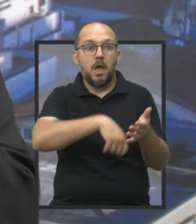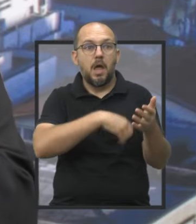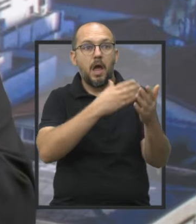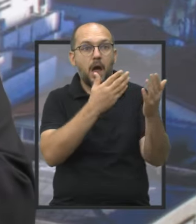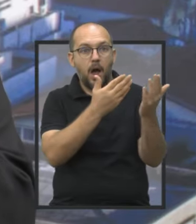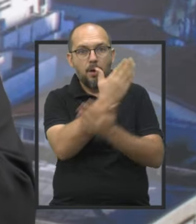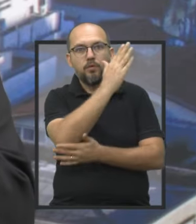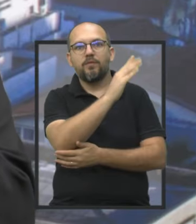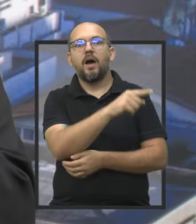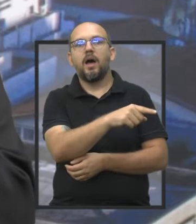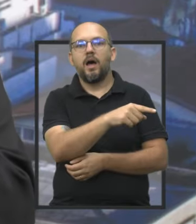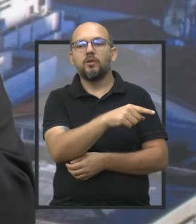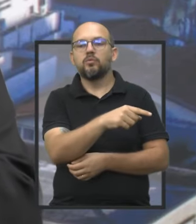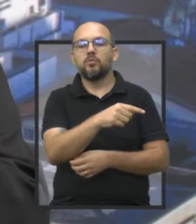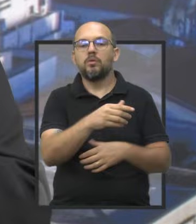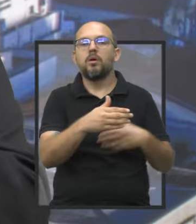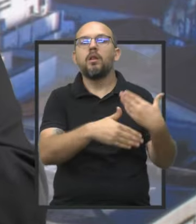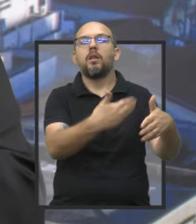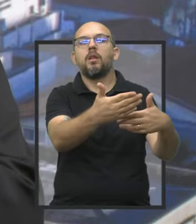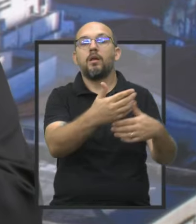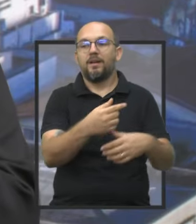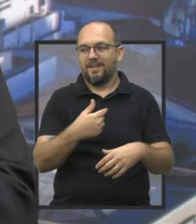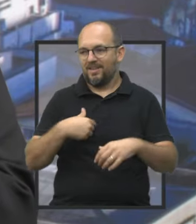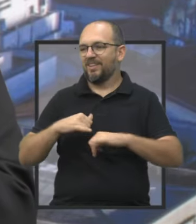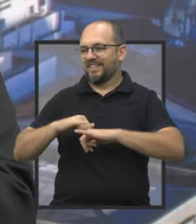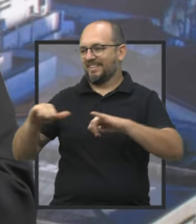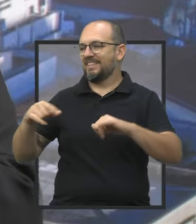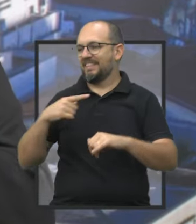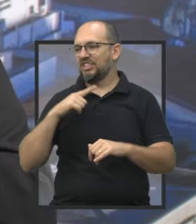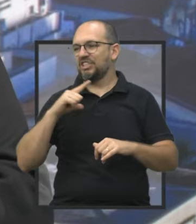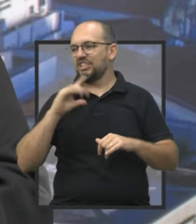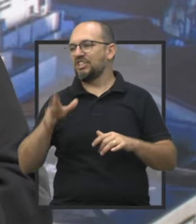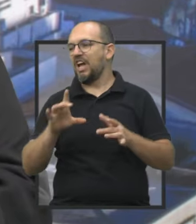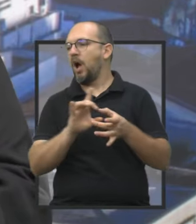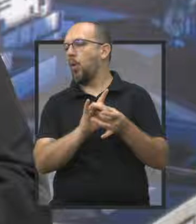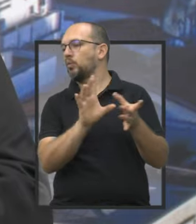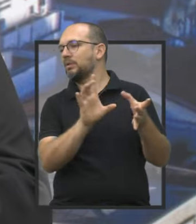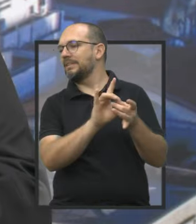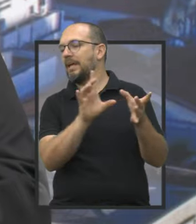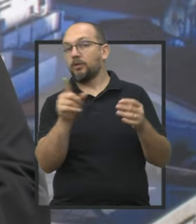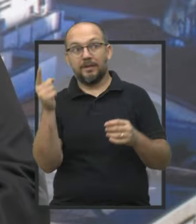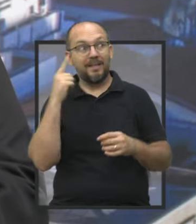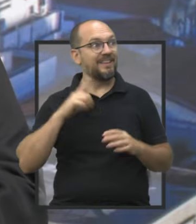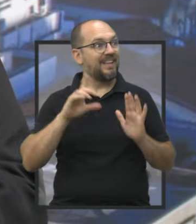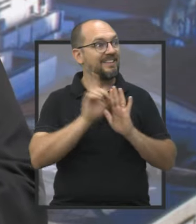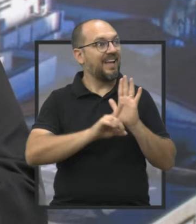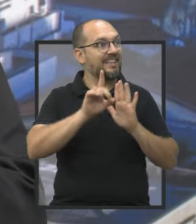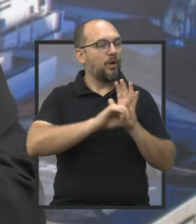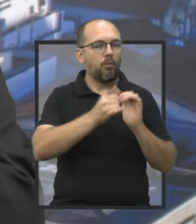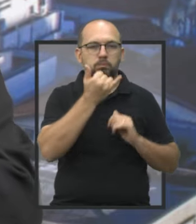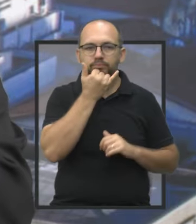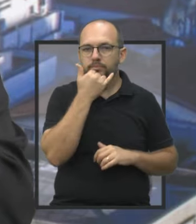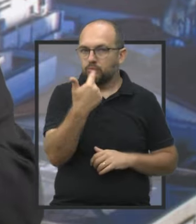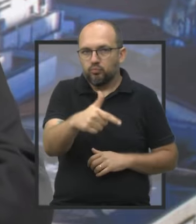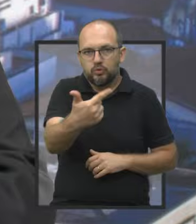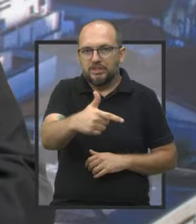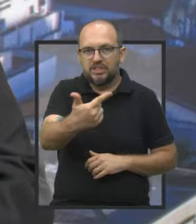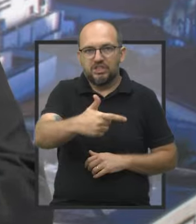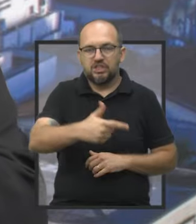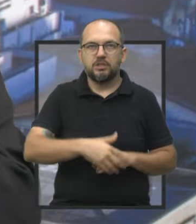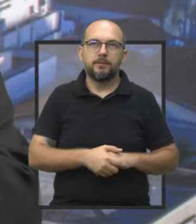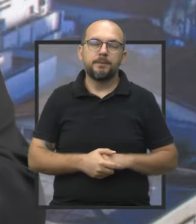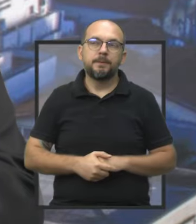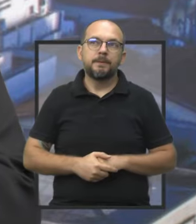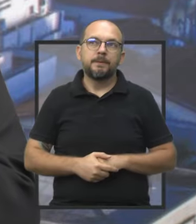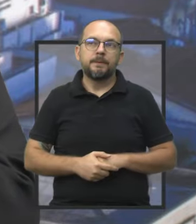acabo criando no cidadão uma expectativa de direito que não existe. Então, esse tipo de coisa que a gente tem